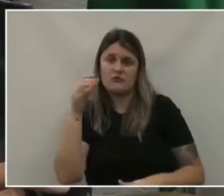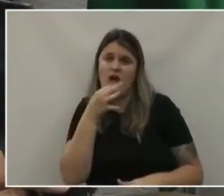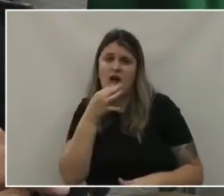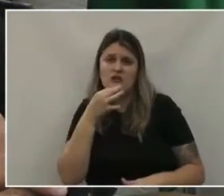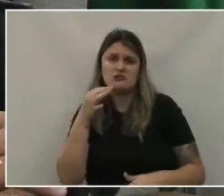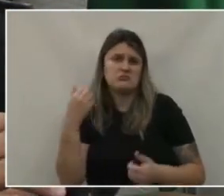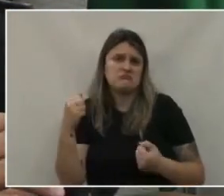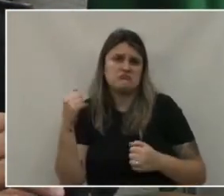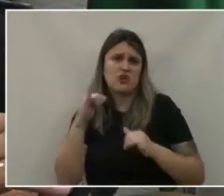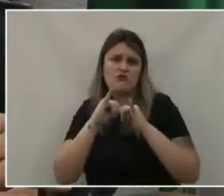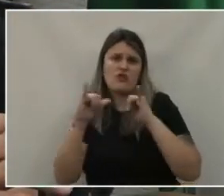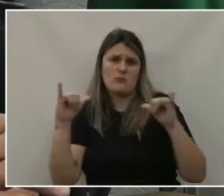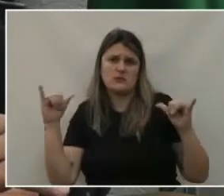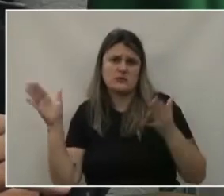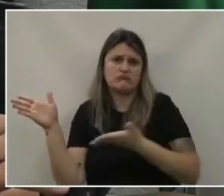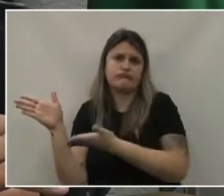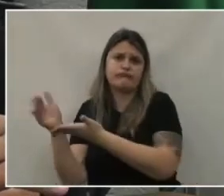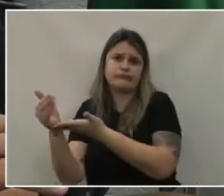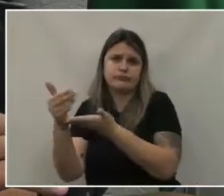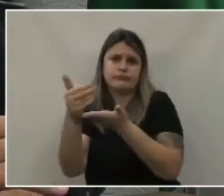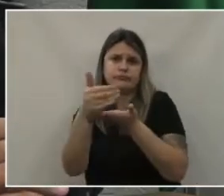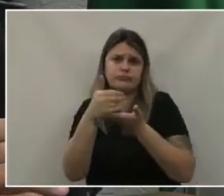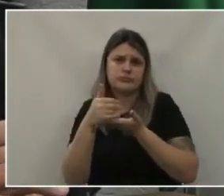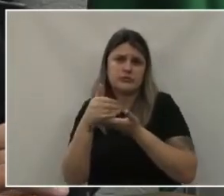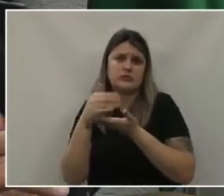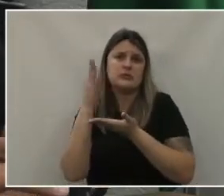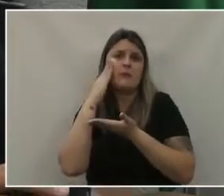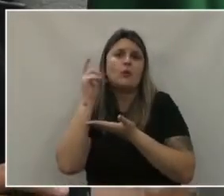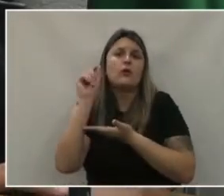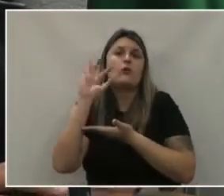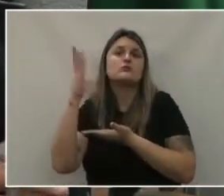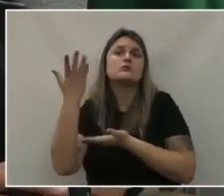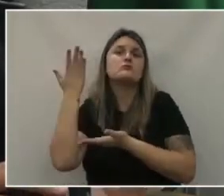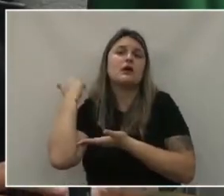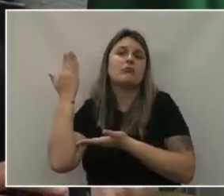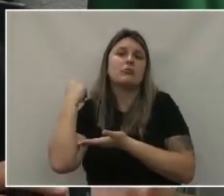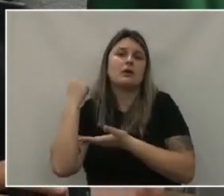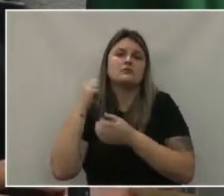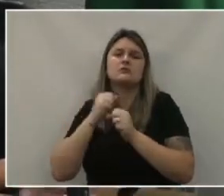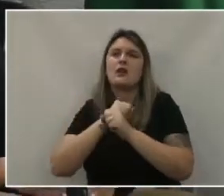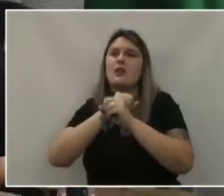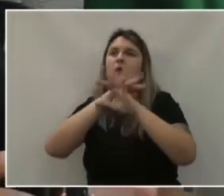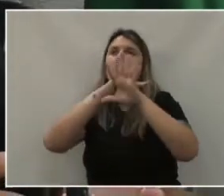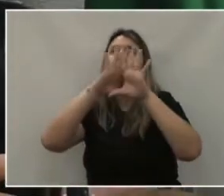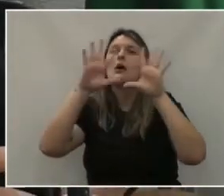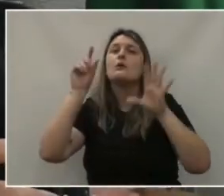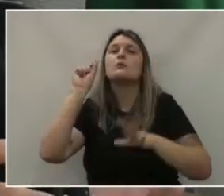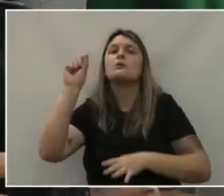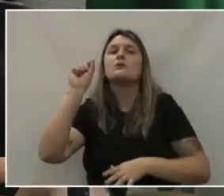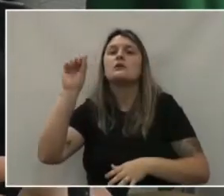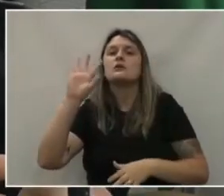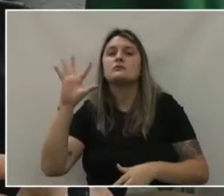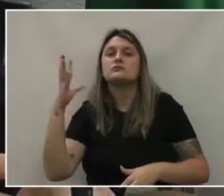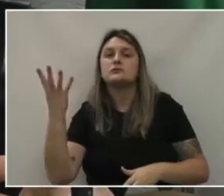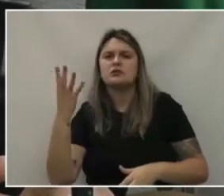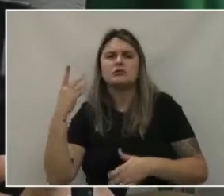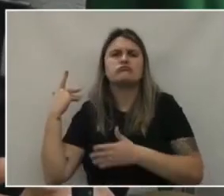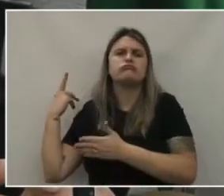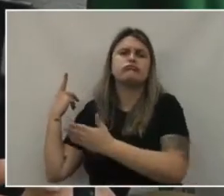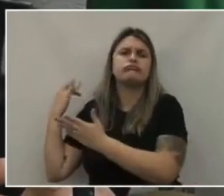mais informações nós pudermos ter a respeito desse fato, vai trazer às claras aí a tônica, né,